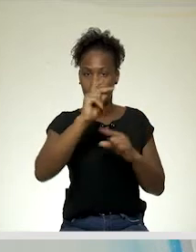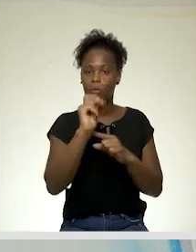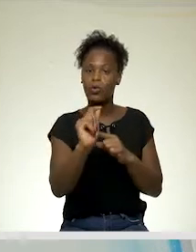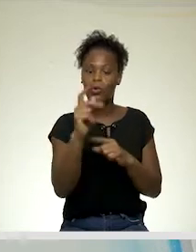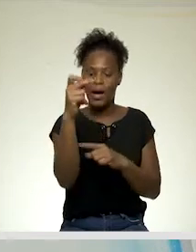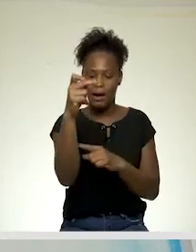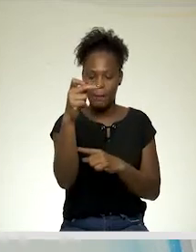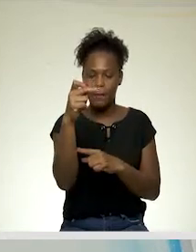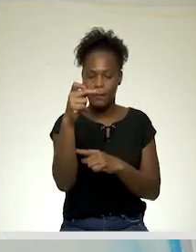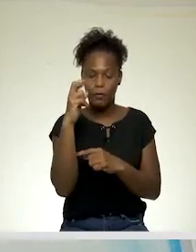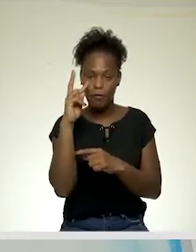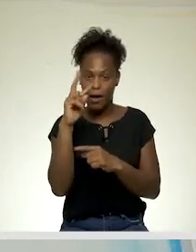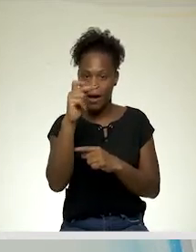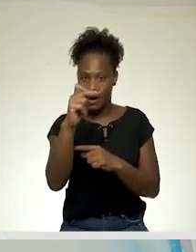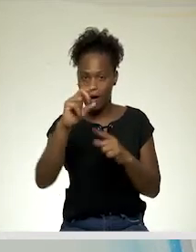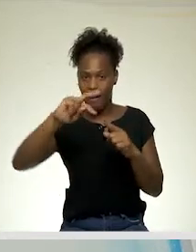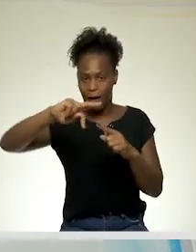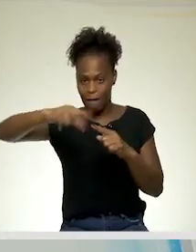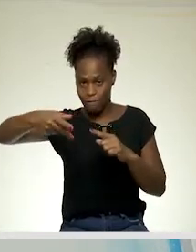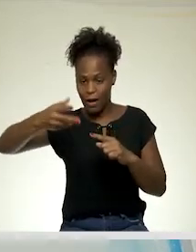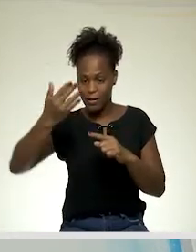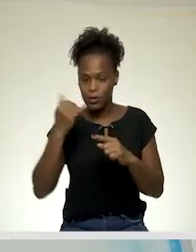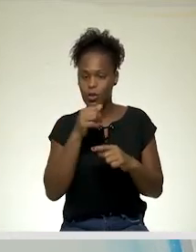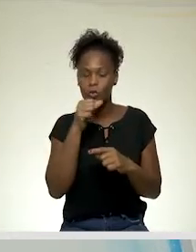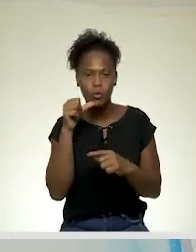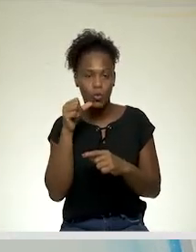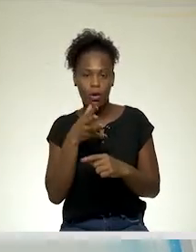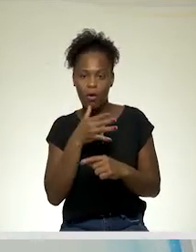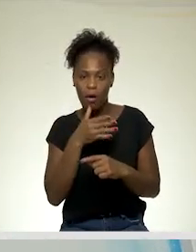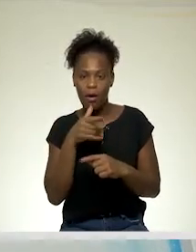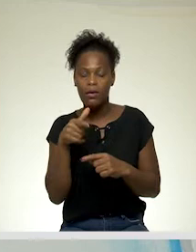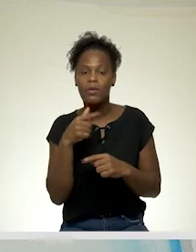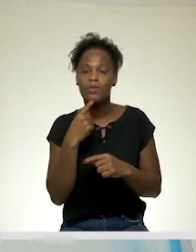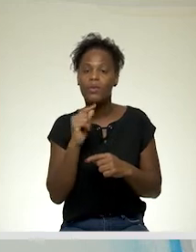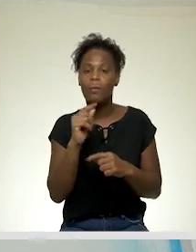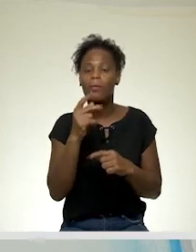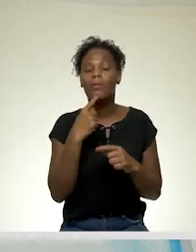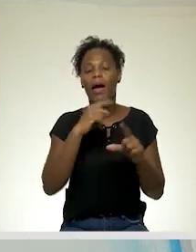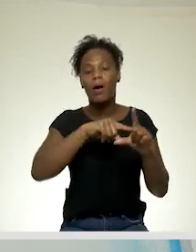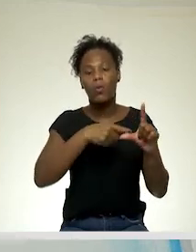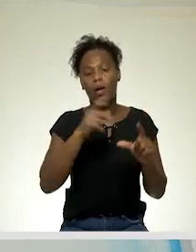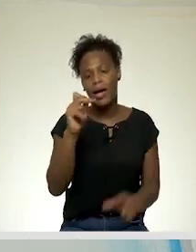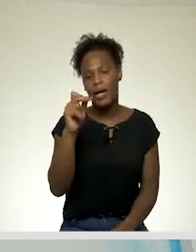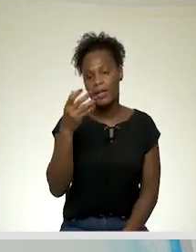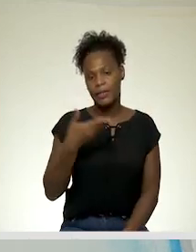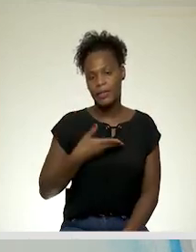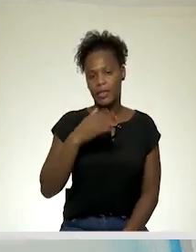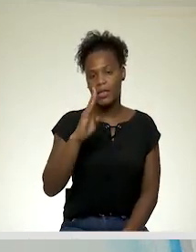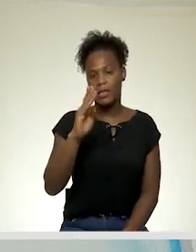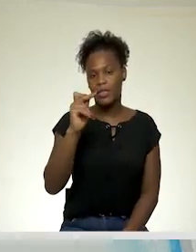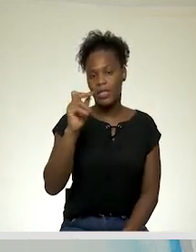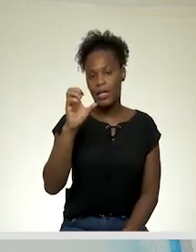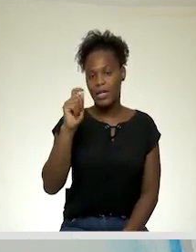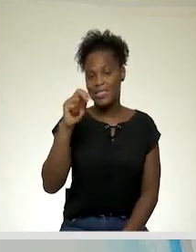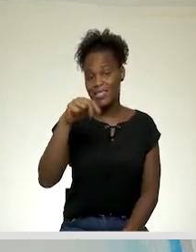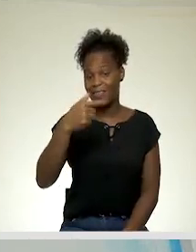estão a ver o ângulo alfa, que eu marquei de cor azul, é um ângulo adjacente ao ângulo interno. Adjacente